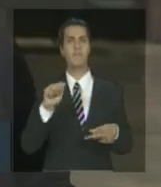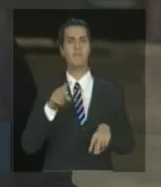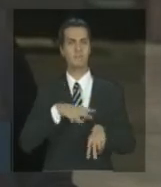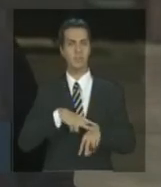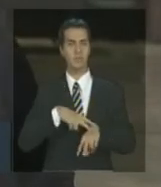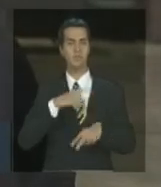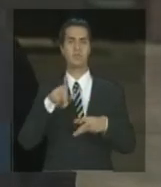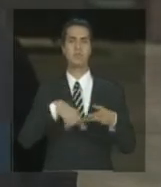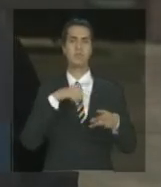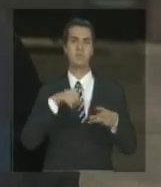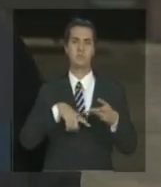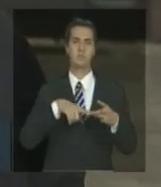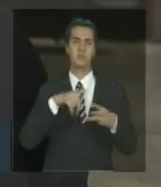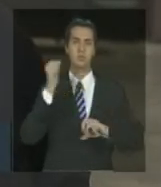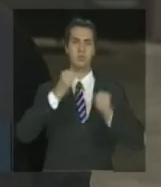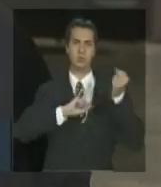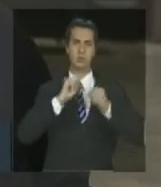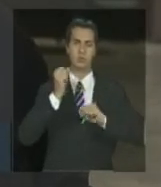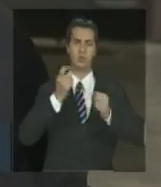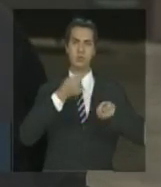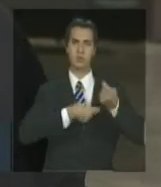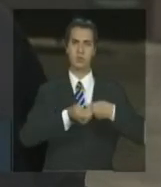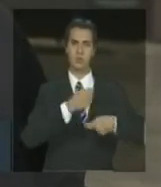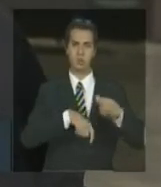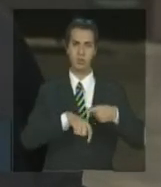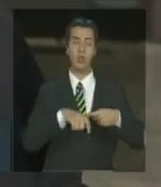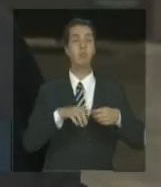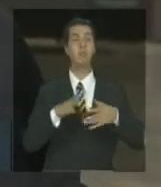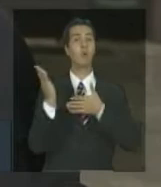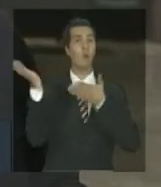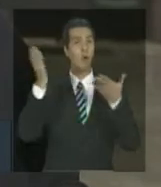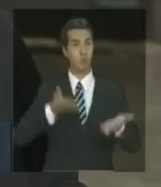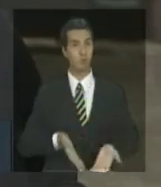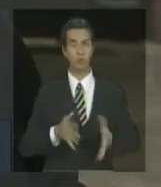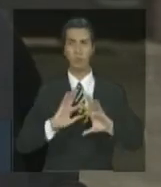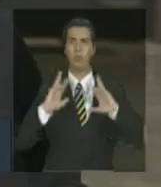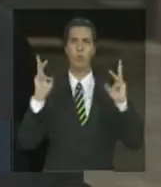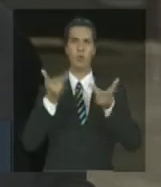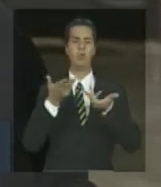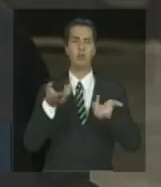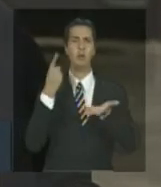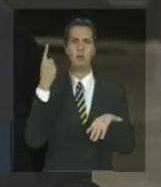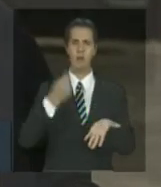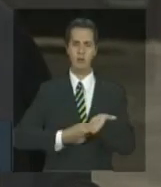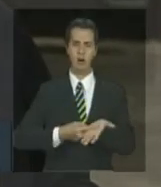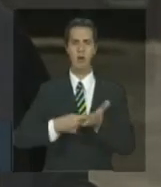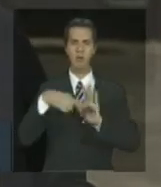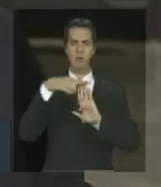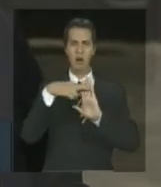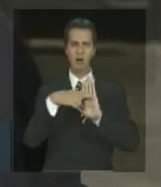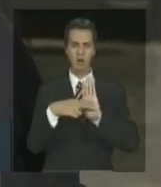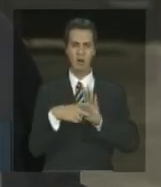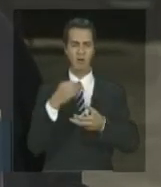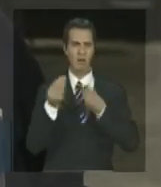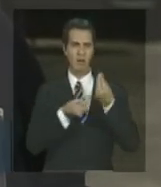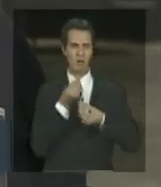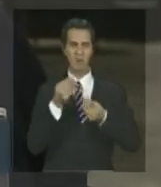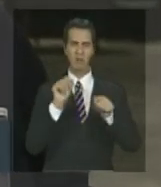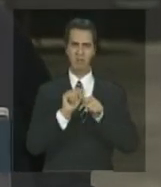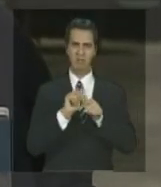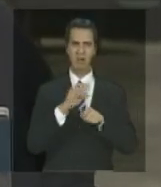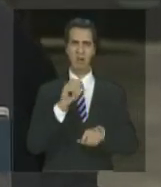o Ministério da Indústria e Comércio está chamando a reunião para concretizar a nova norma em relação à questão de produção de carvão vegetal